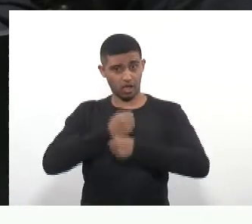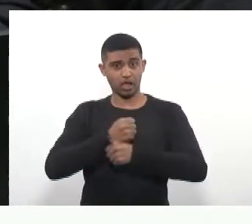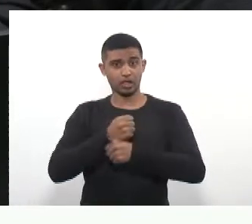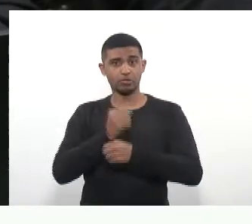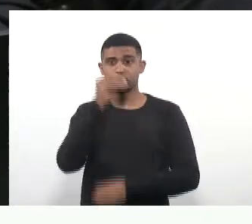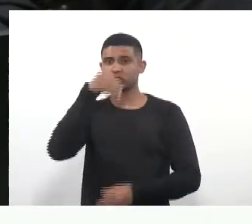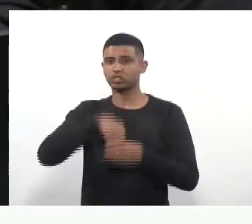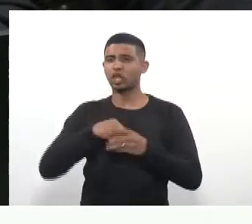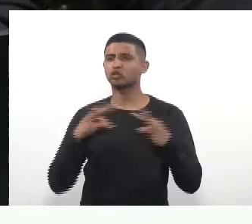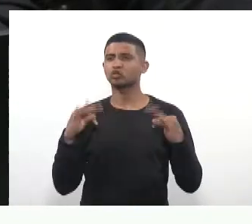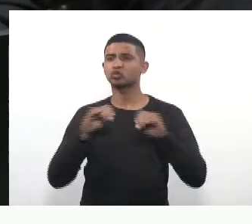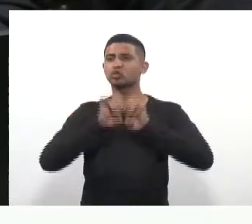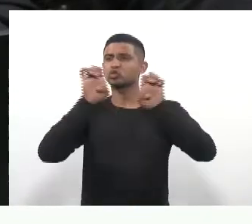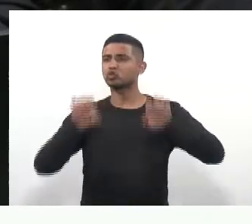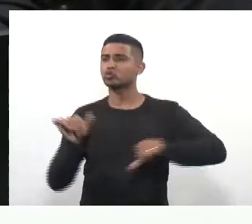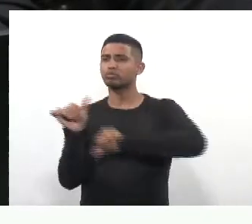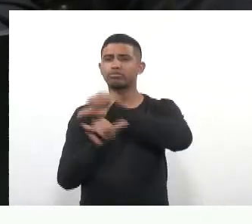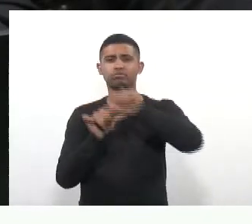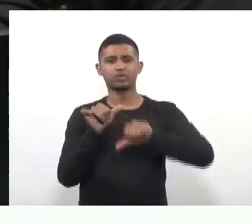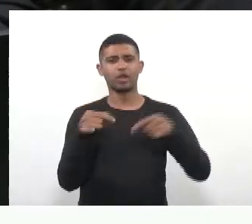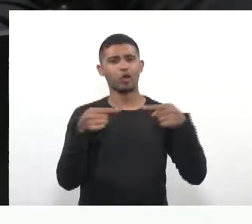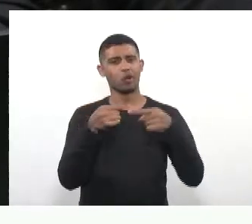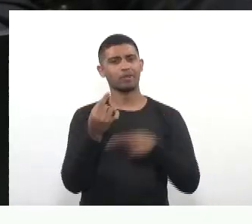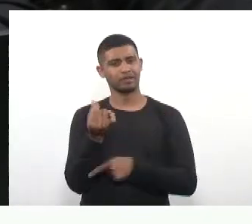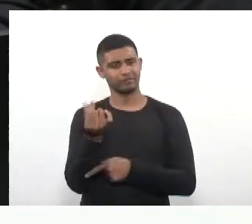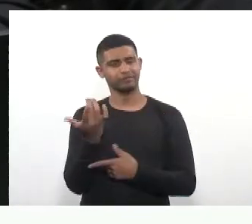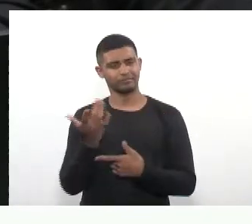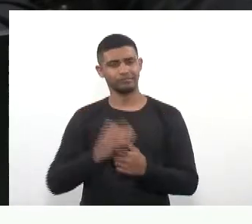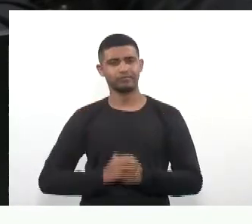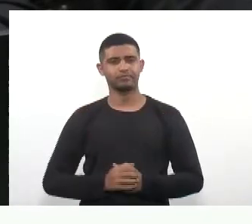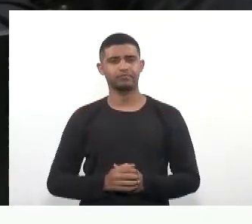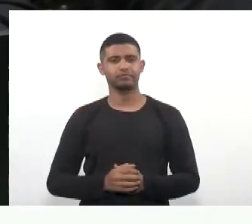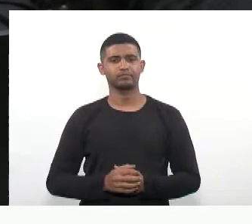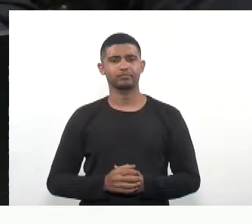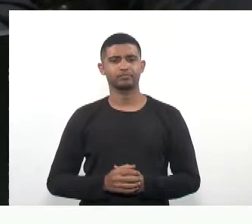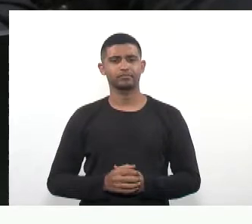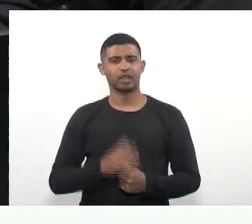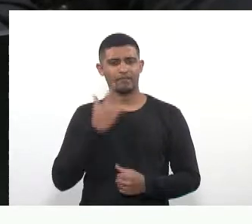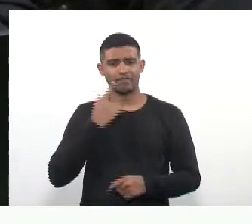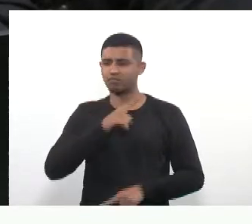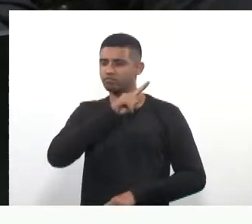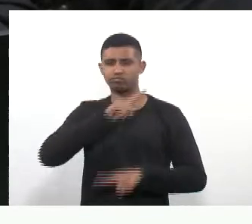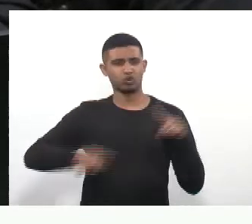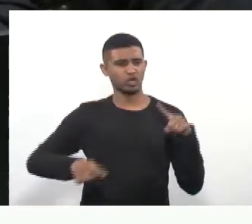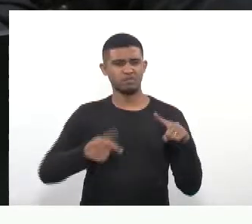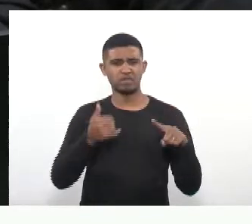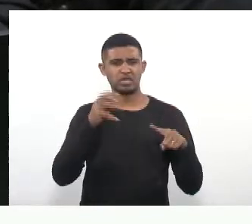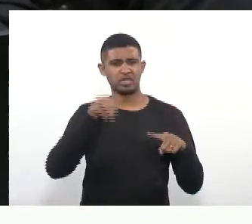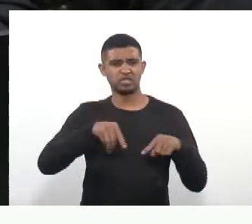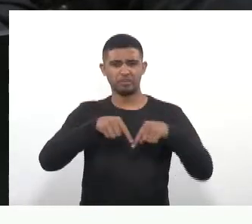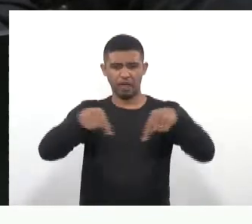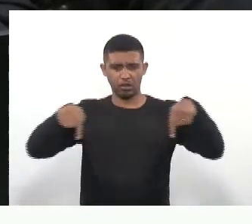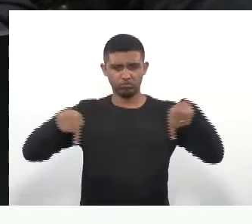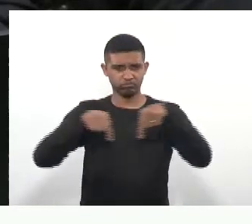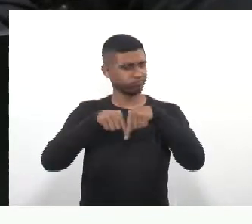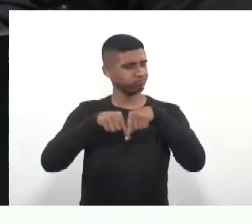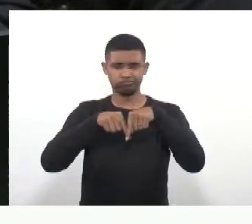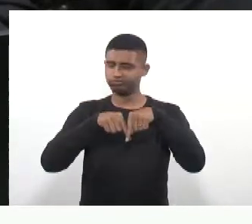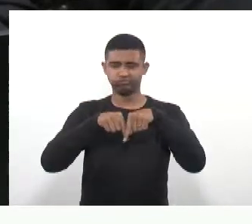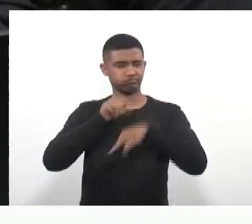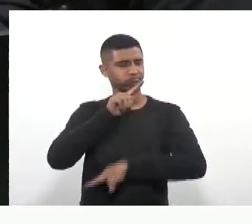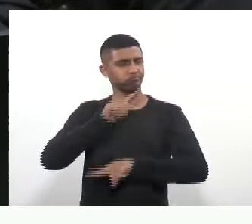modificação de toda a estrutura tarifária, em que não vai haver mais a cobrança de 15 metros cúbicos como